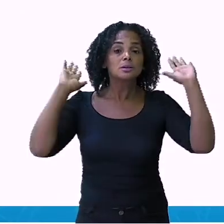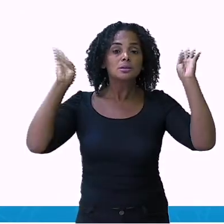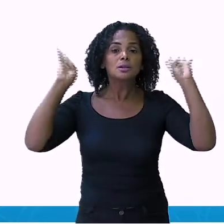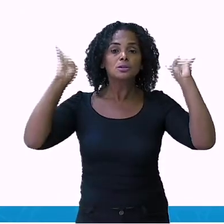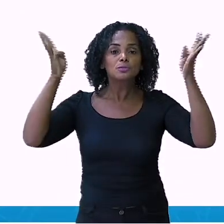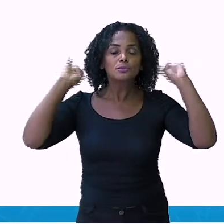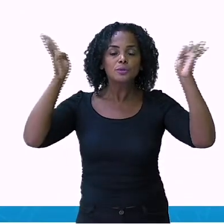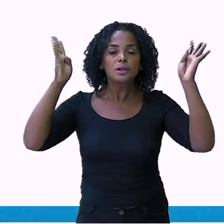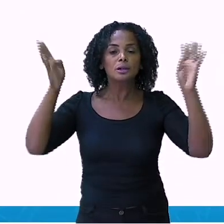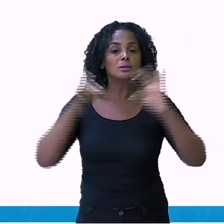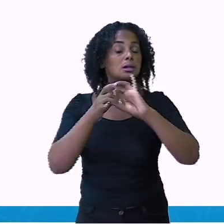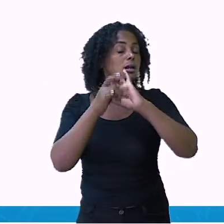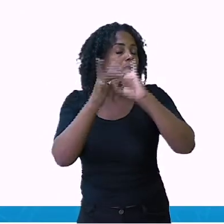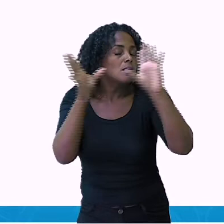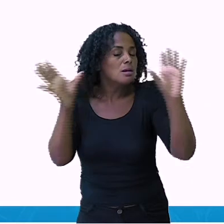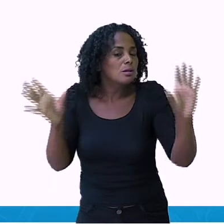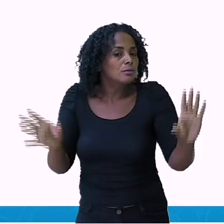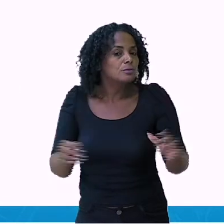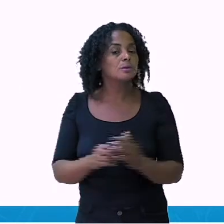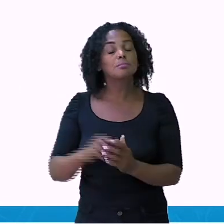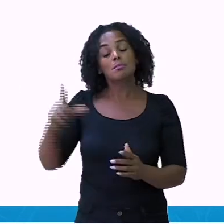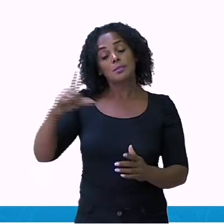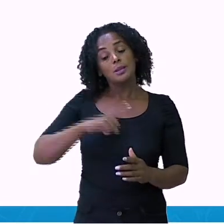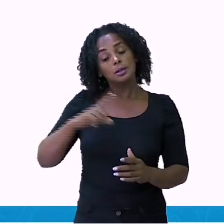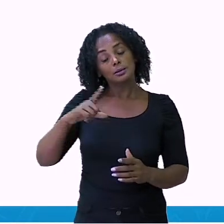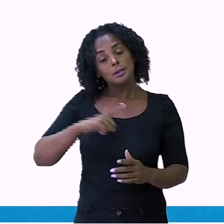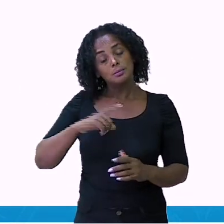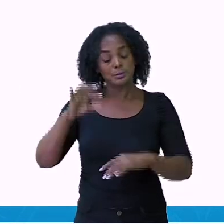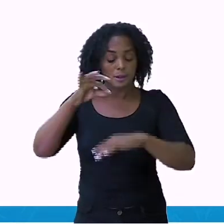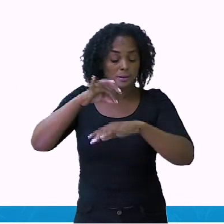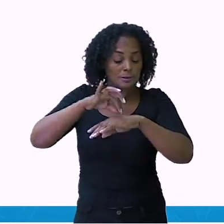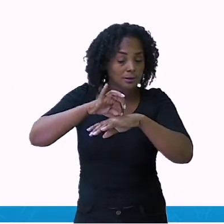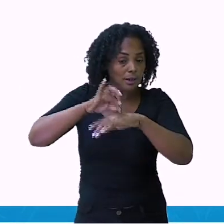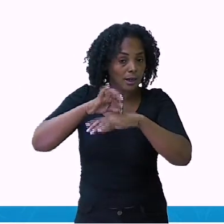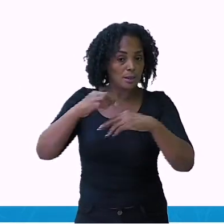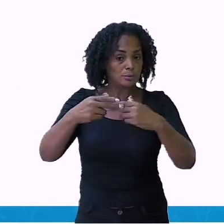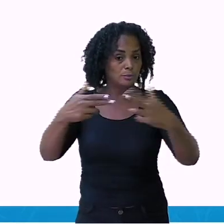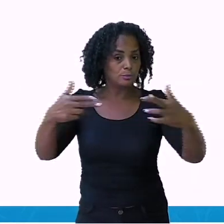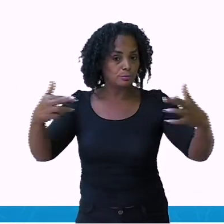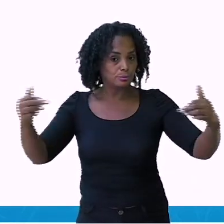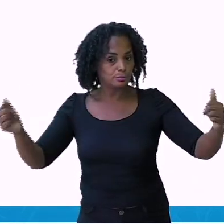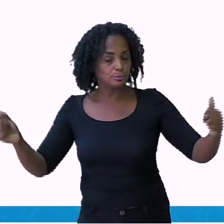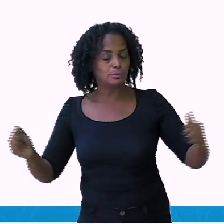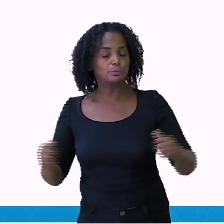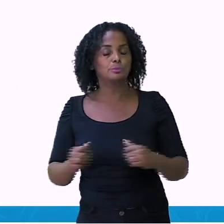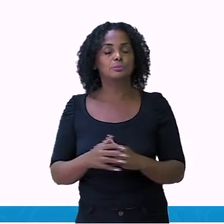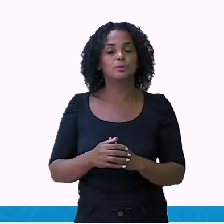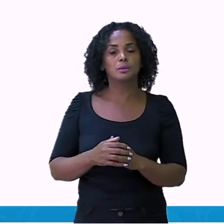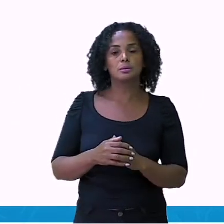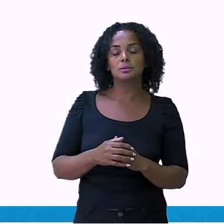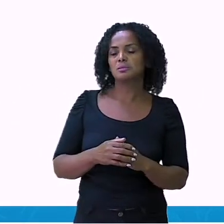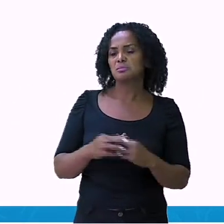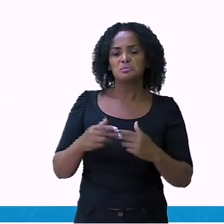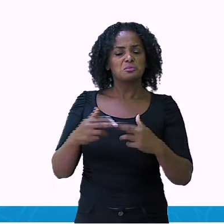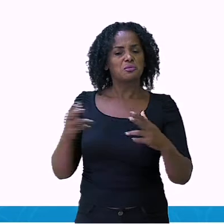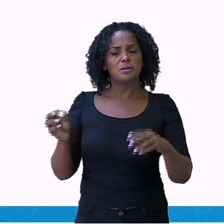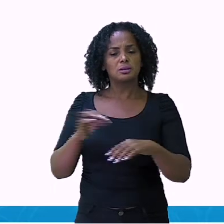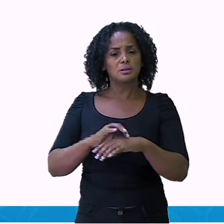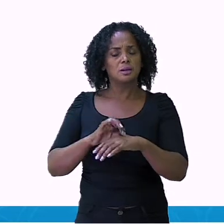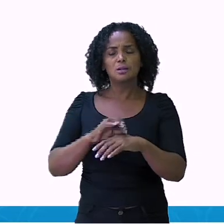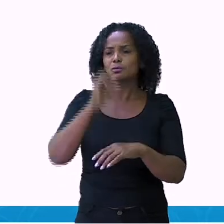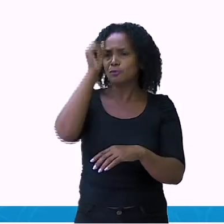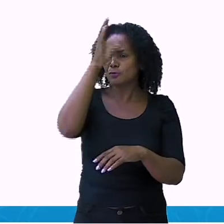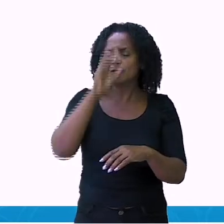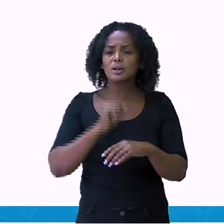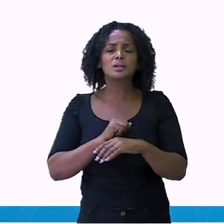livres. Nós temos aqui a questão da pecuária, né? Que são as carnes, né? De animais, bovina, suína, o frango,